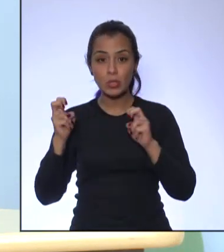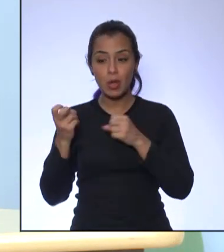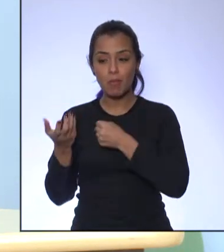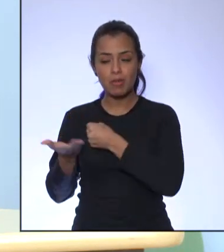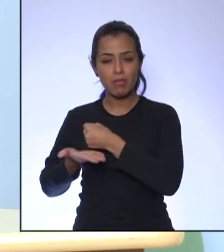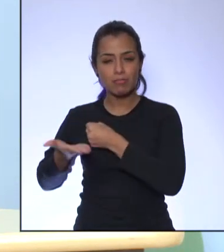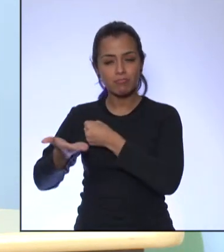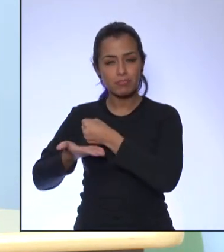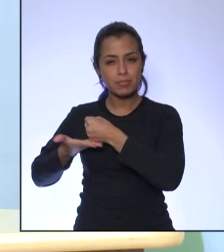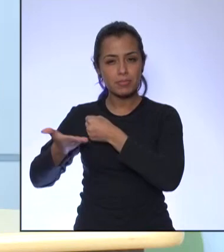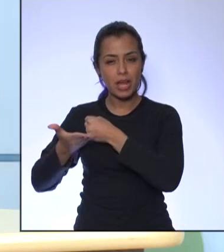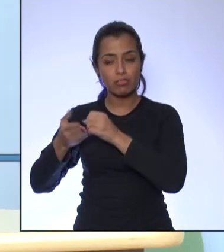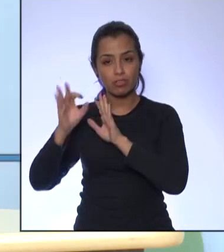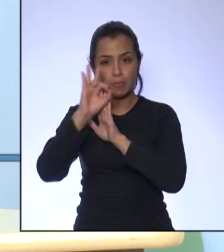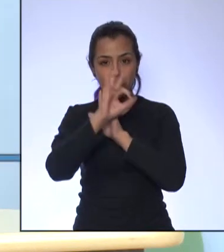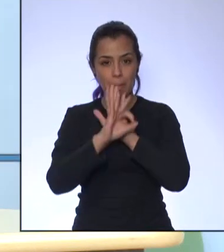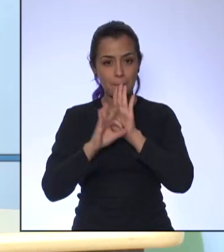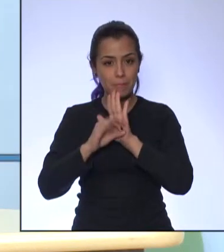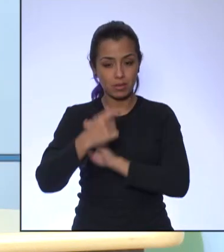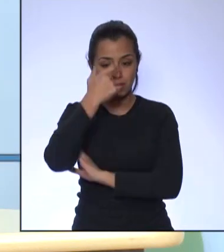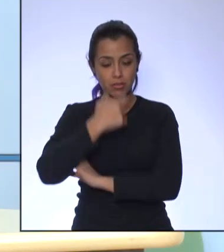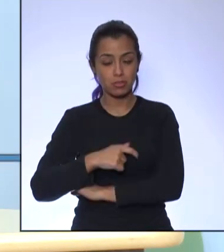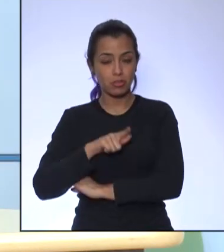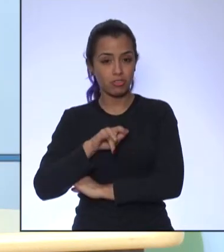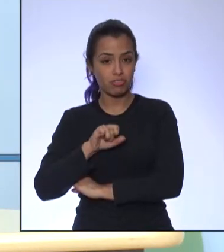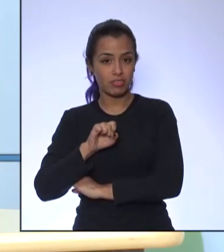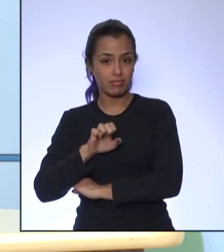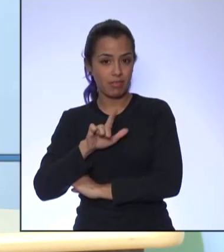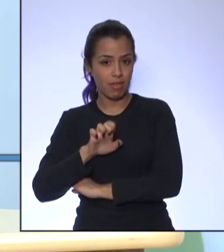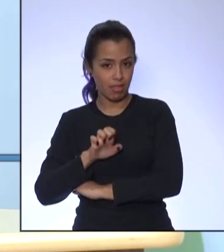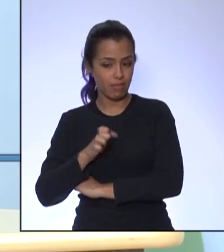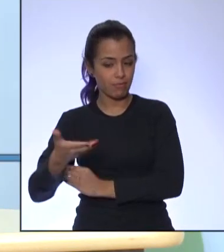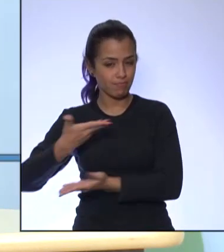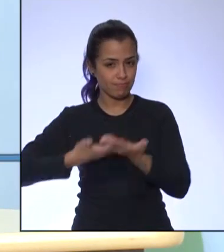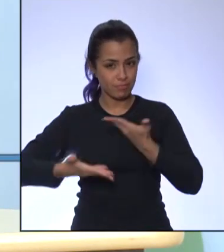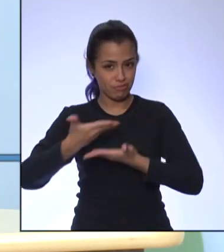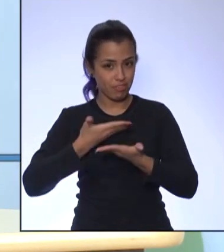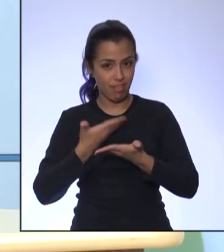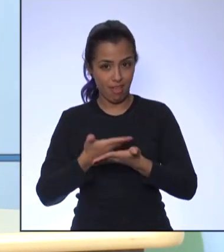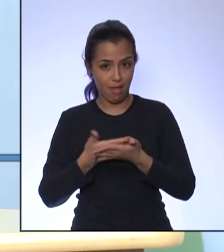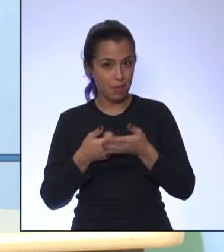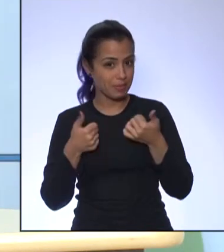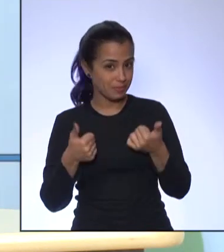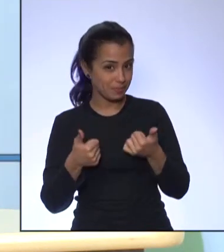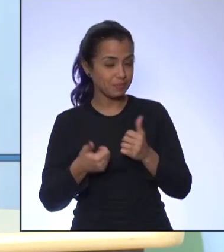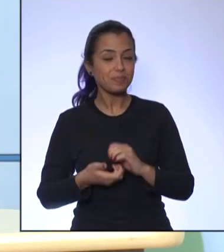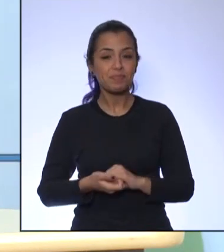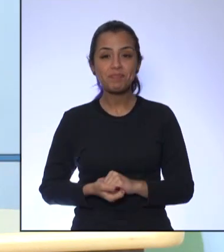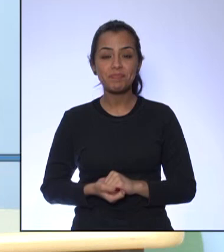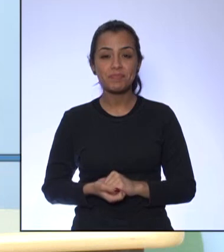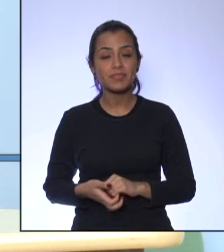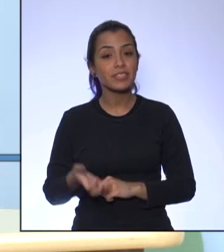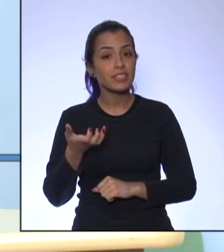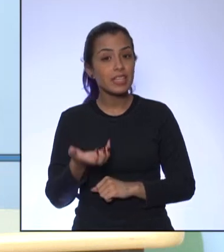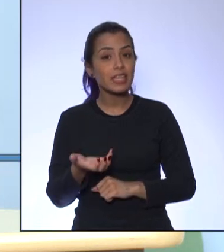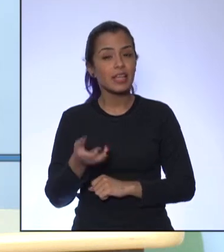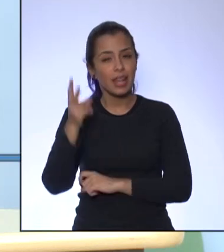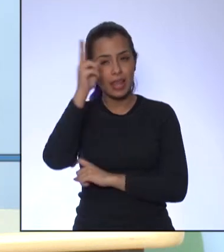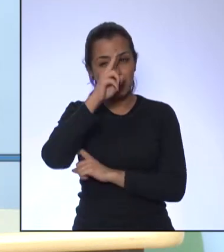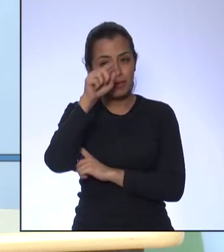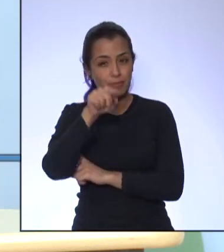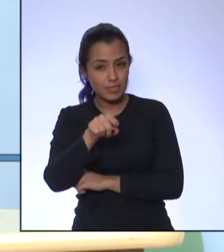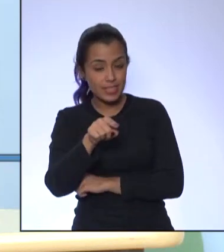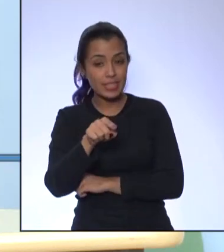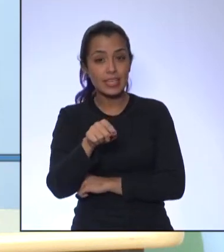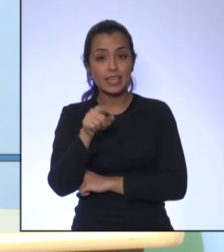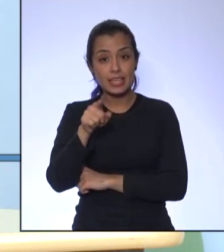célula. Eu sou a professora Gisele e vou fazer a mediação dessa aula. Eu gostaria de lembrar a vocês que essa transmissão ela está sendo